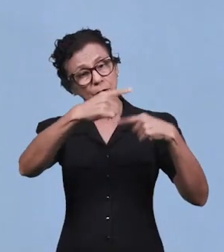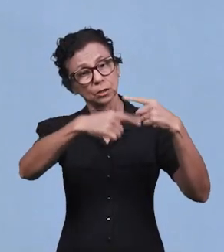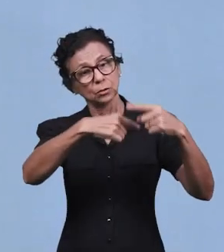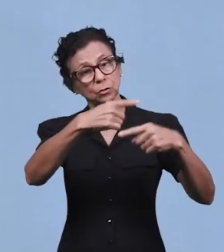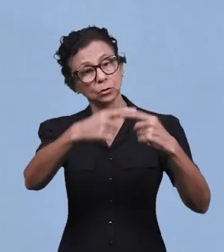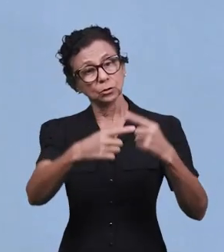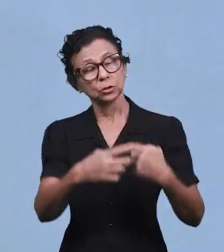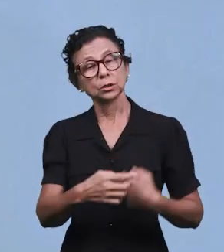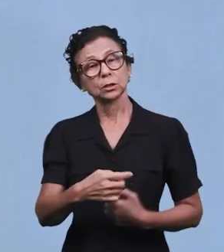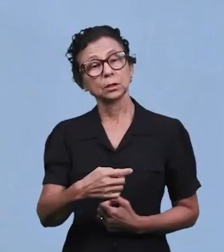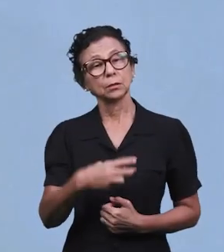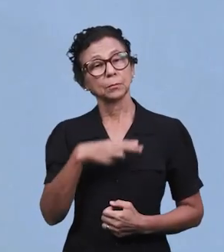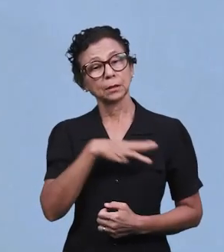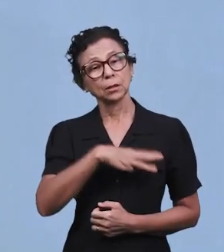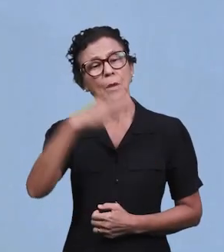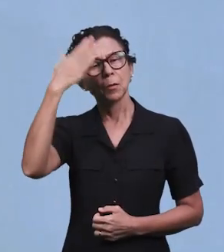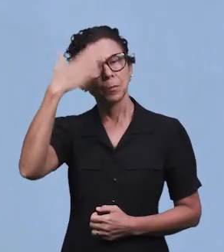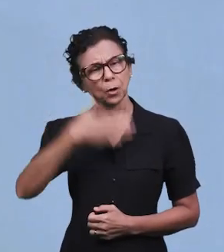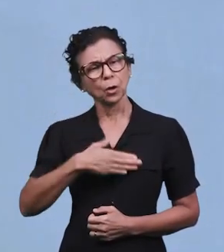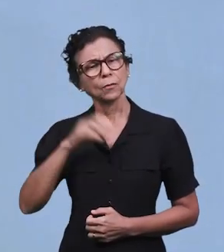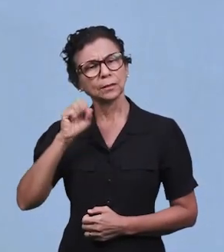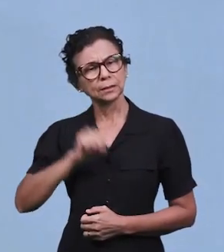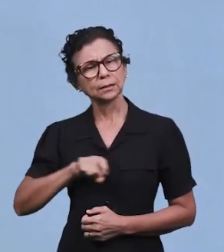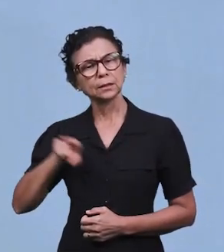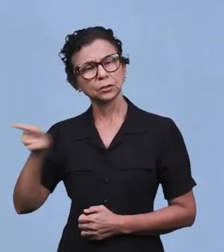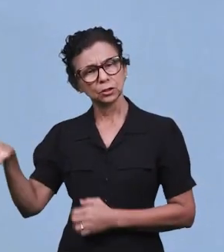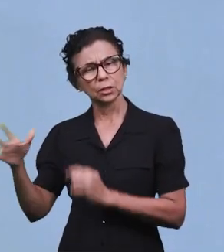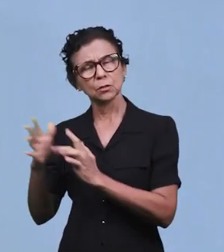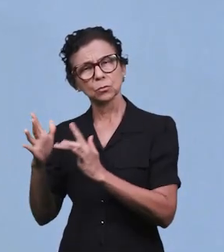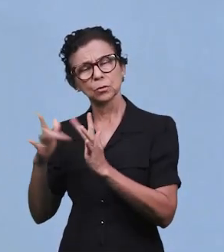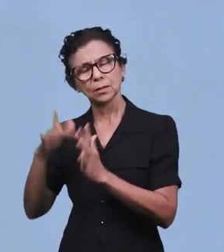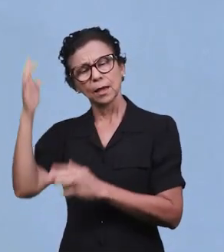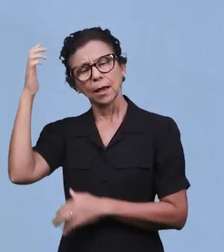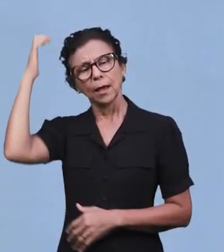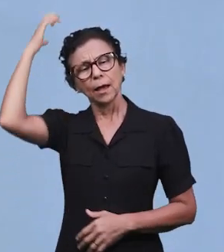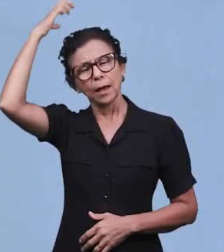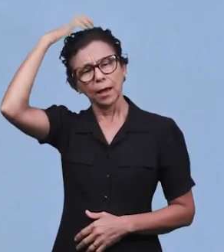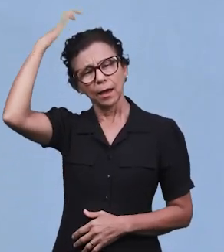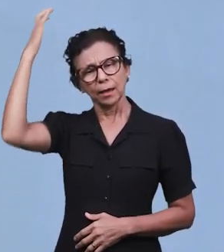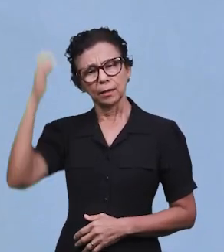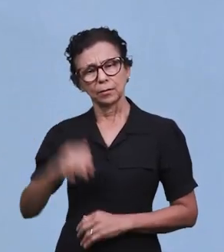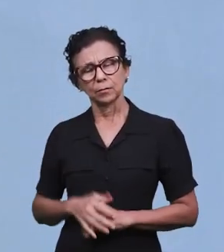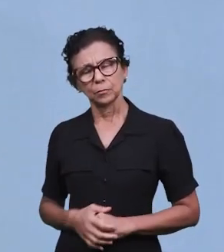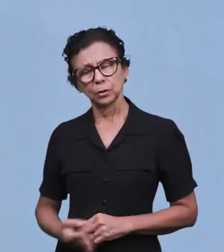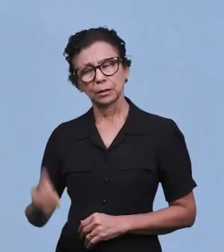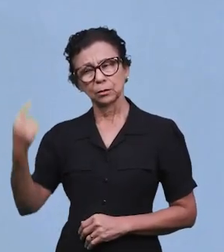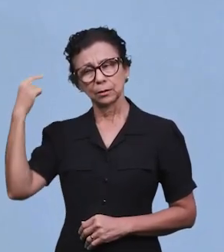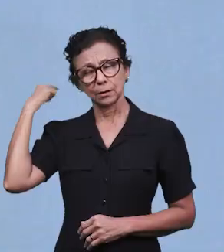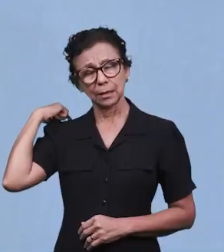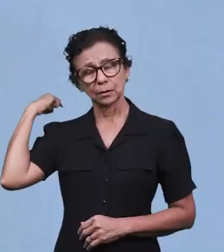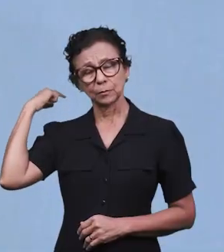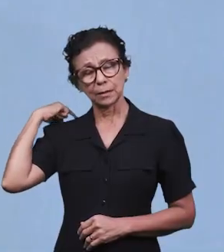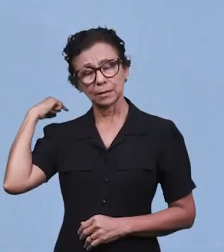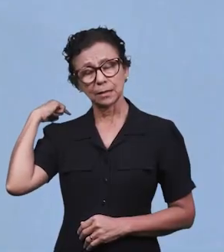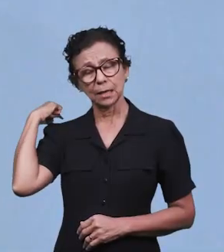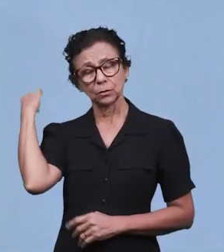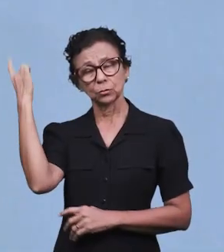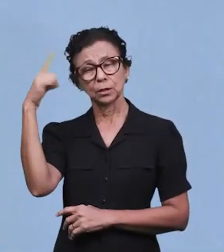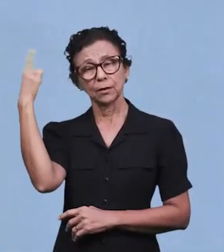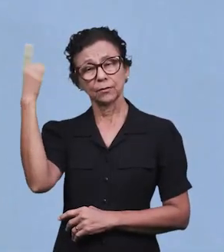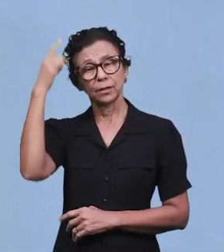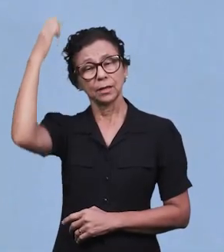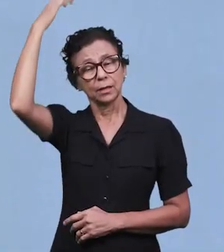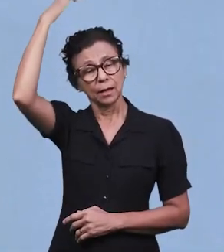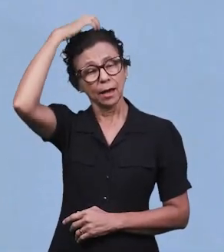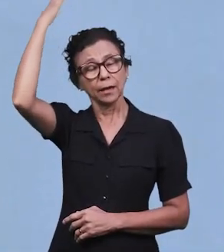provar que realmente ele era rei porque ele é herdeiro de Davi. Então, na genealogia de